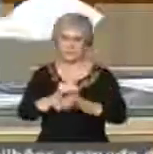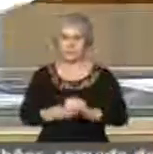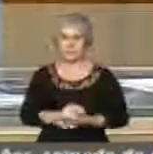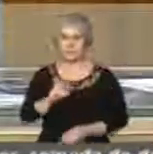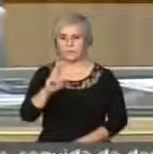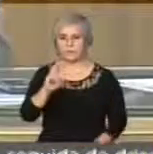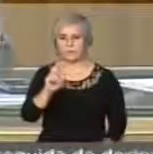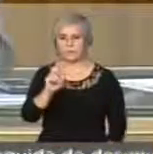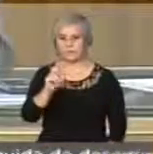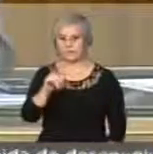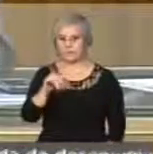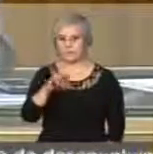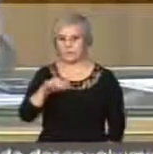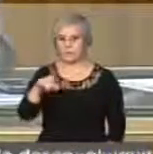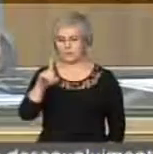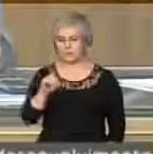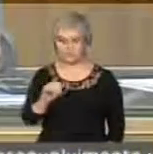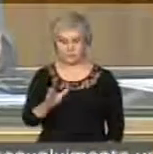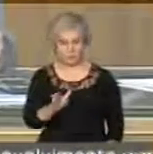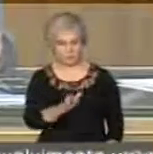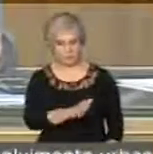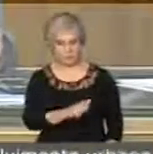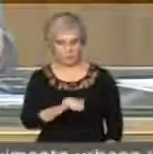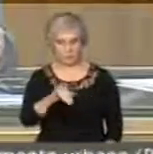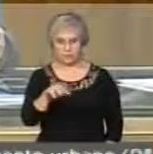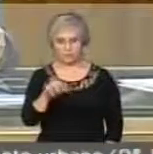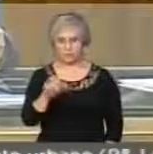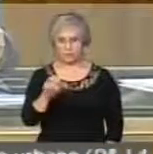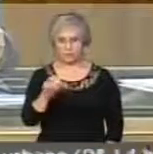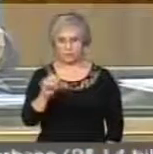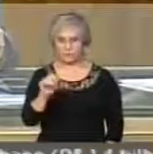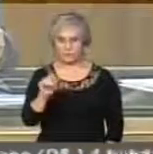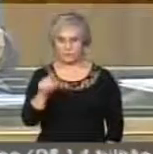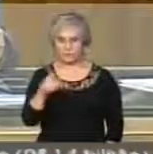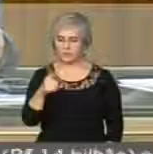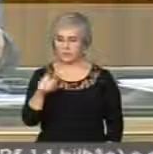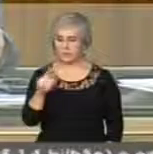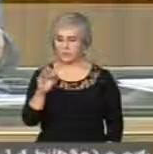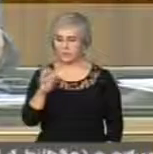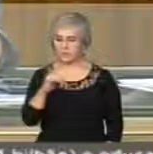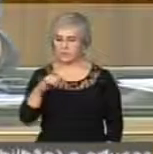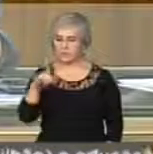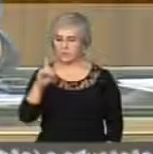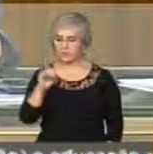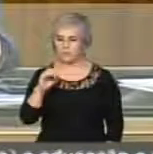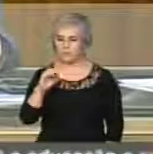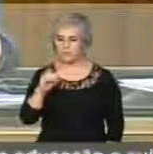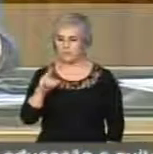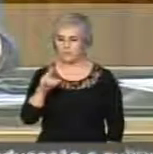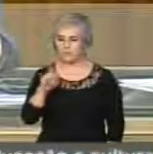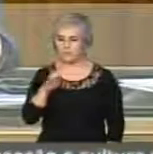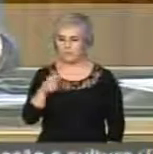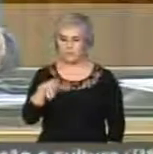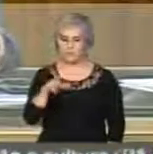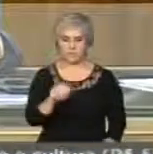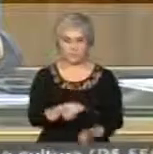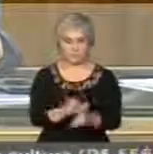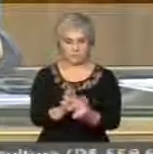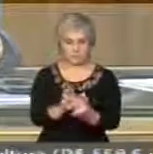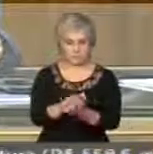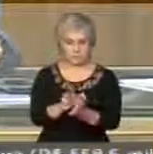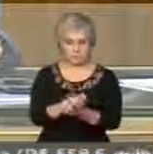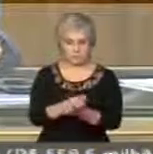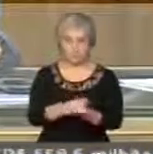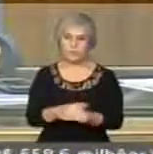Reginaldo, vamos então ao deputado... João Fernando Coutinho. João Fernando Coutinho. Pernambuco. Do Pernambuco.